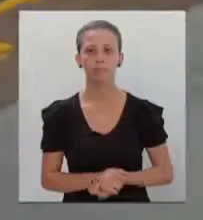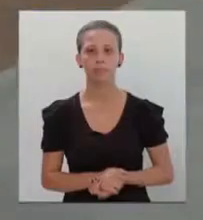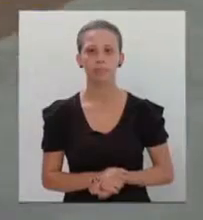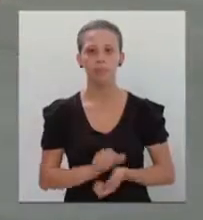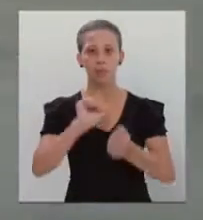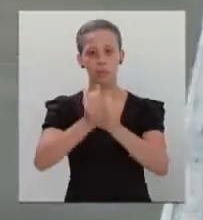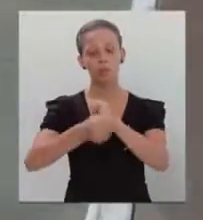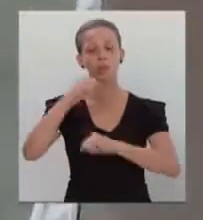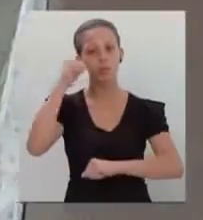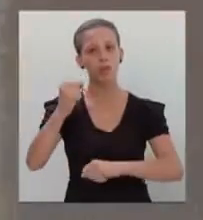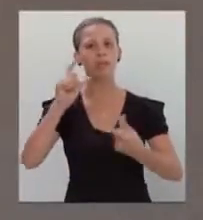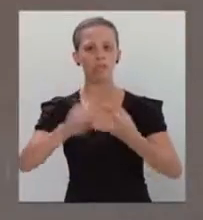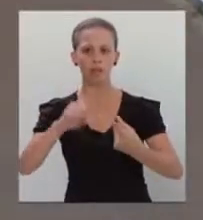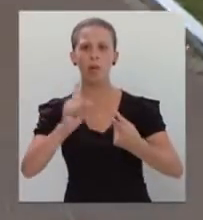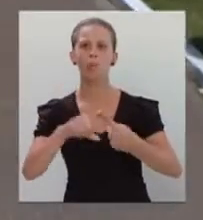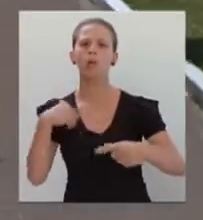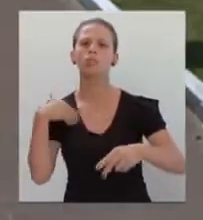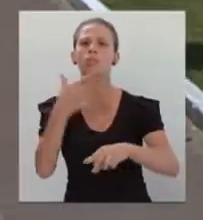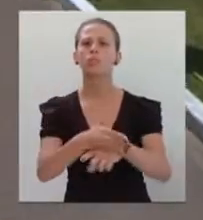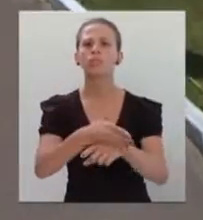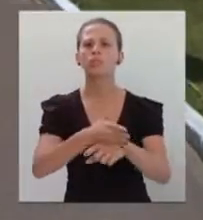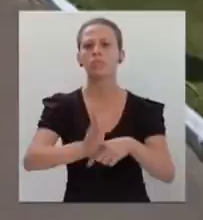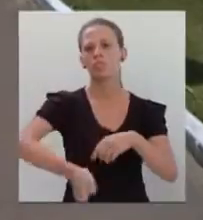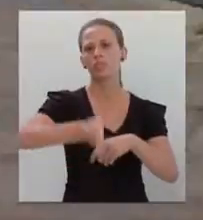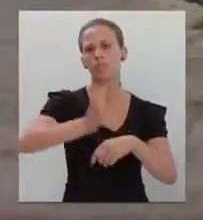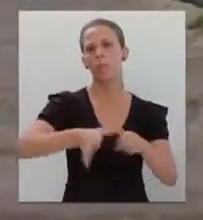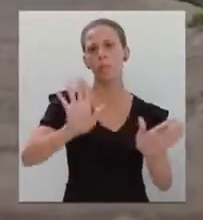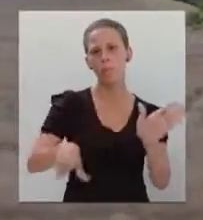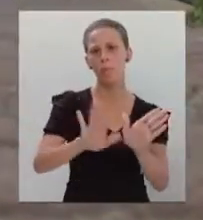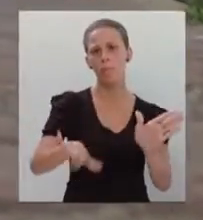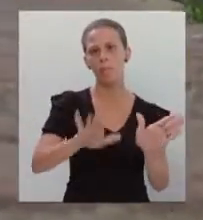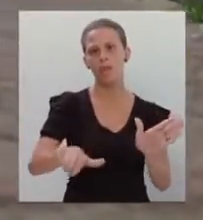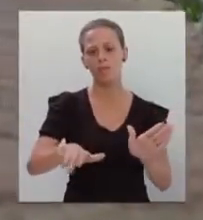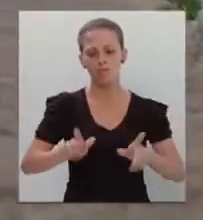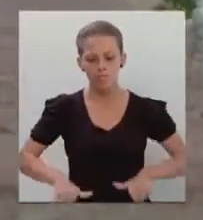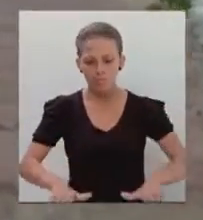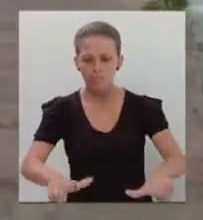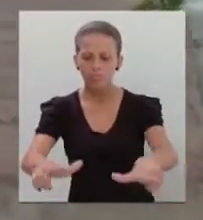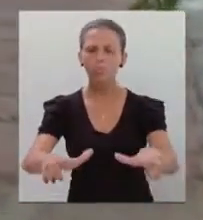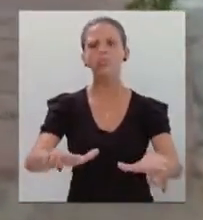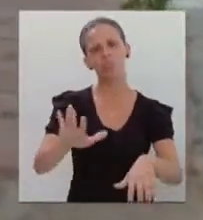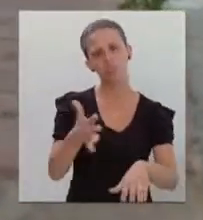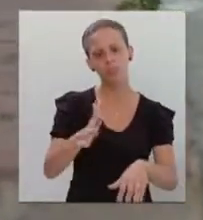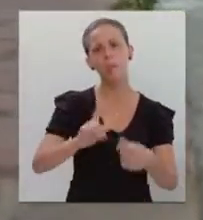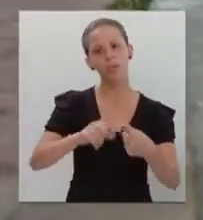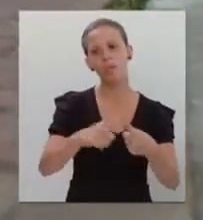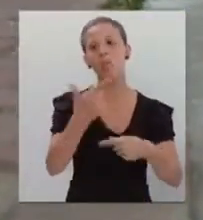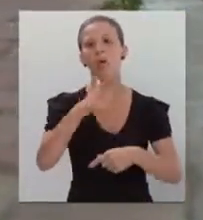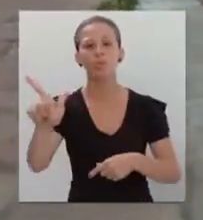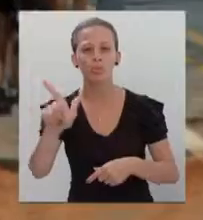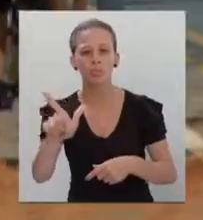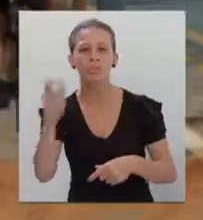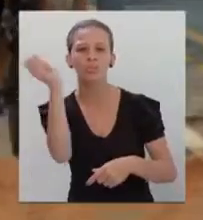O esporte campeão também esteve na ciclovia da Orla Marítima. Piso até satisfatório, mas em outros